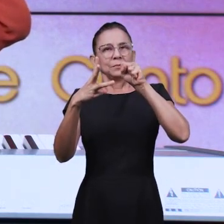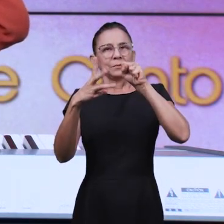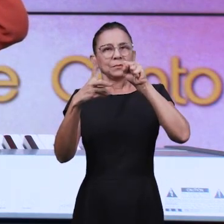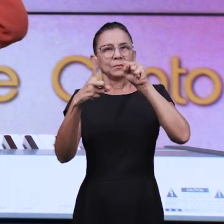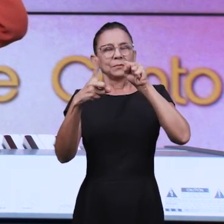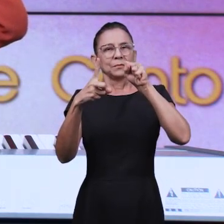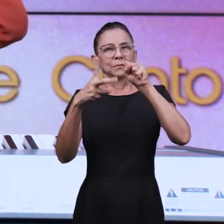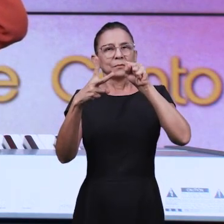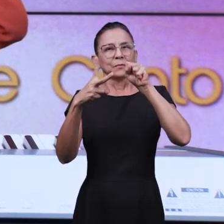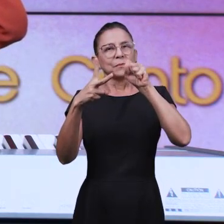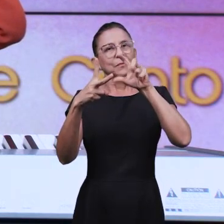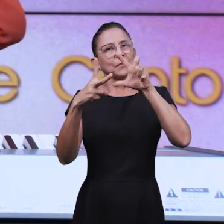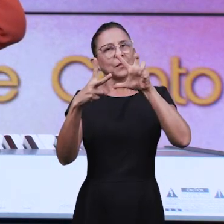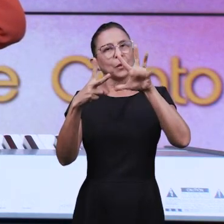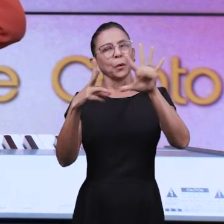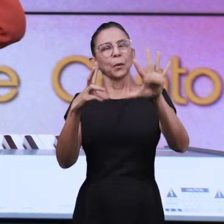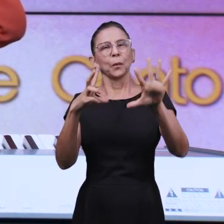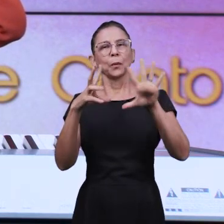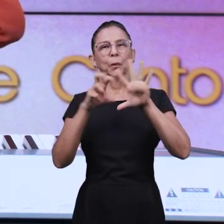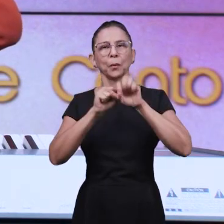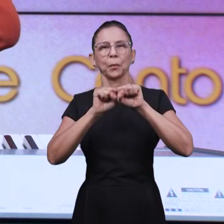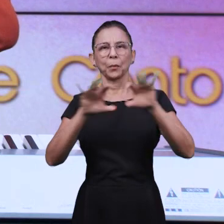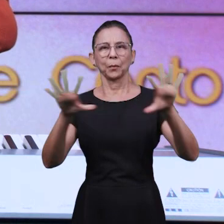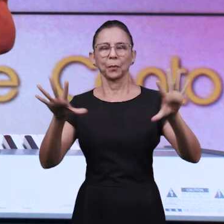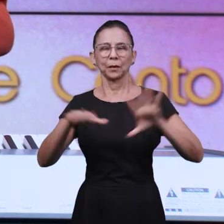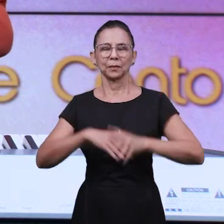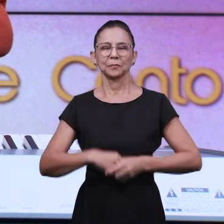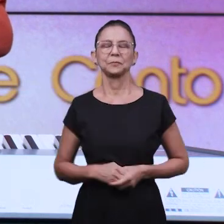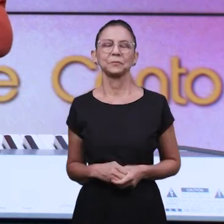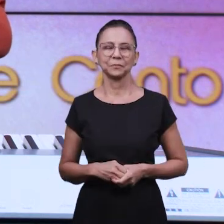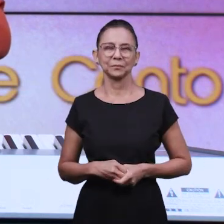1, 2, 3.